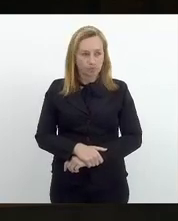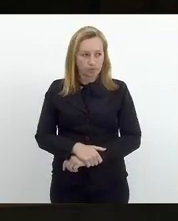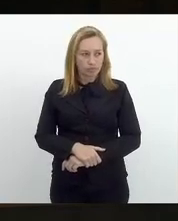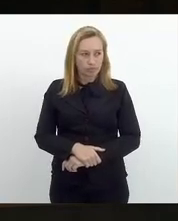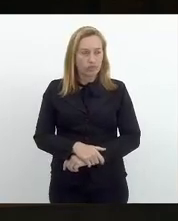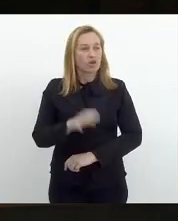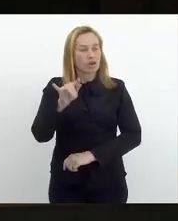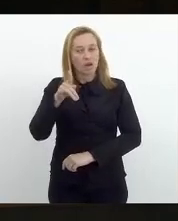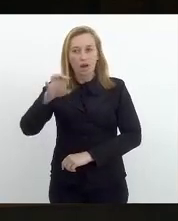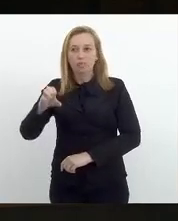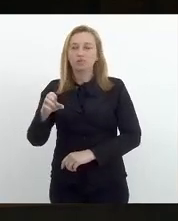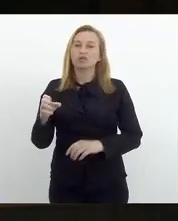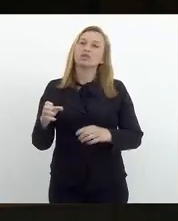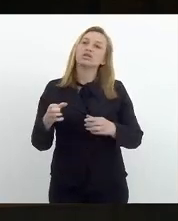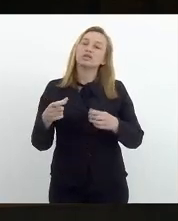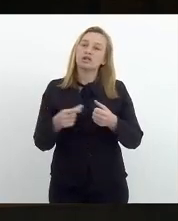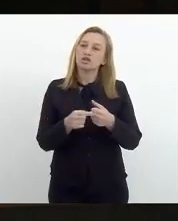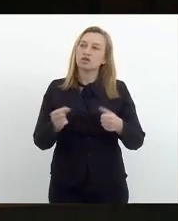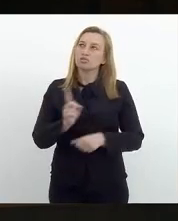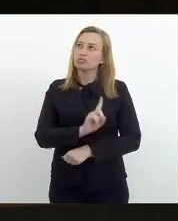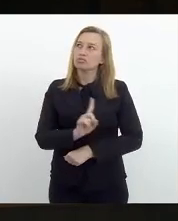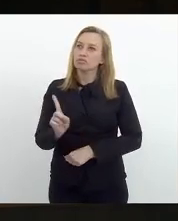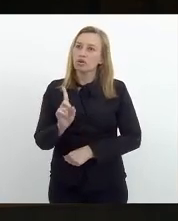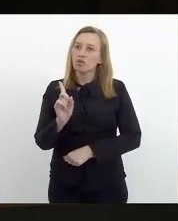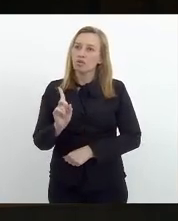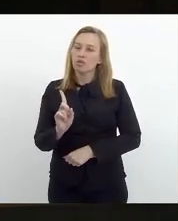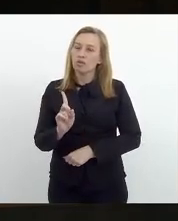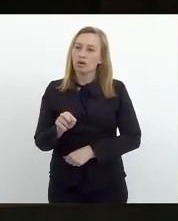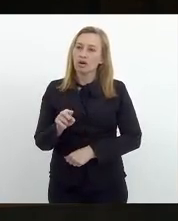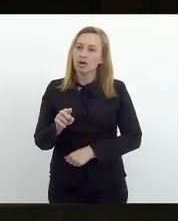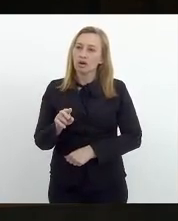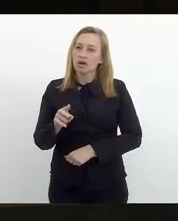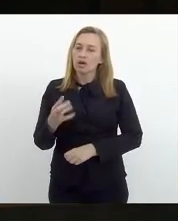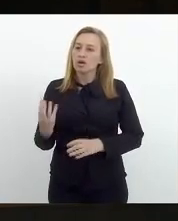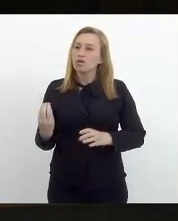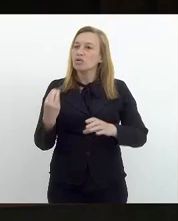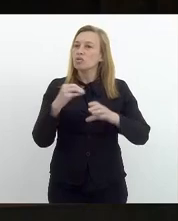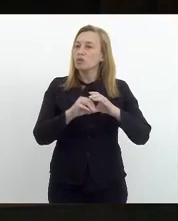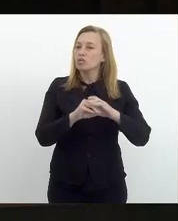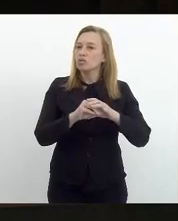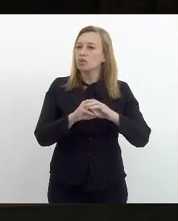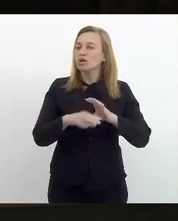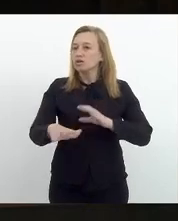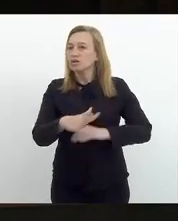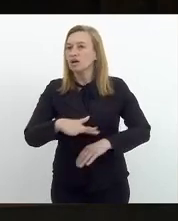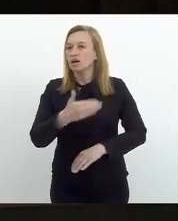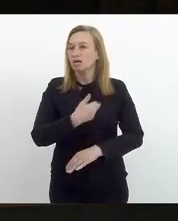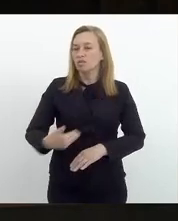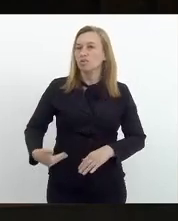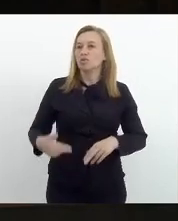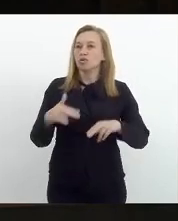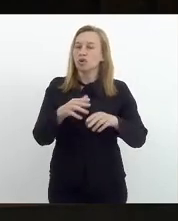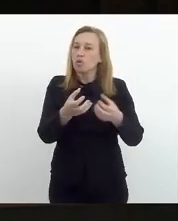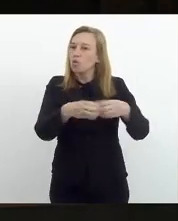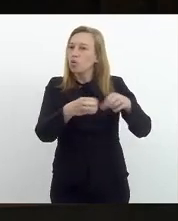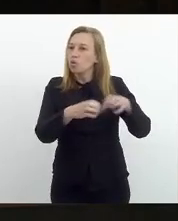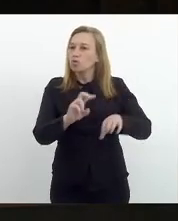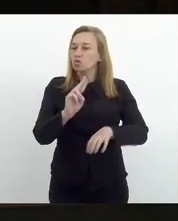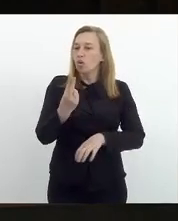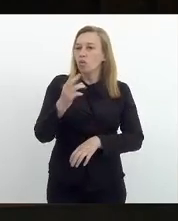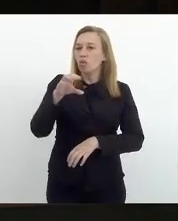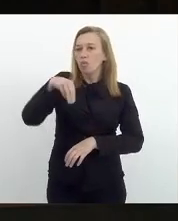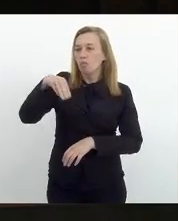trata o caput deste artigo não será aplicada no caso de ingresso no serviço público por concursos